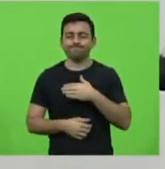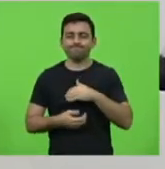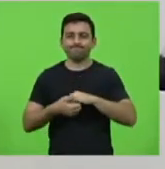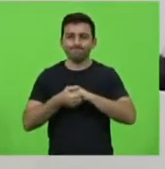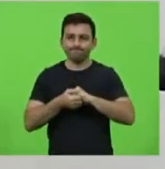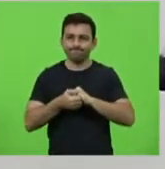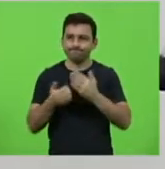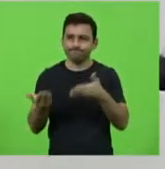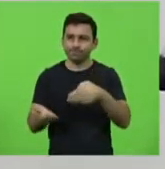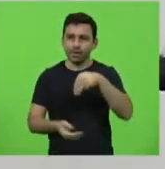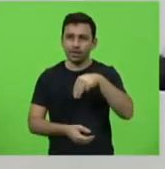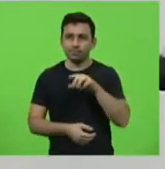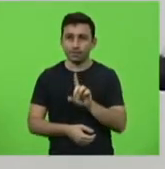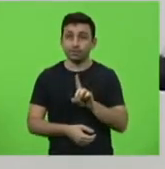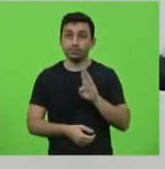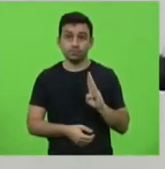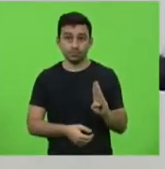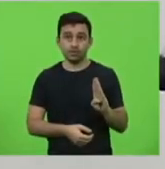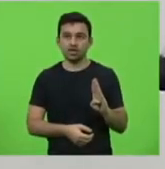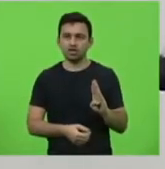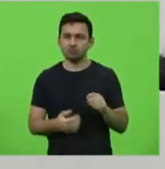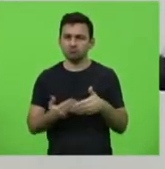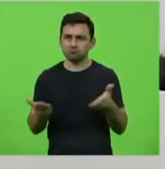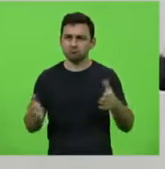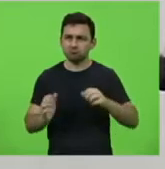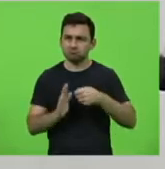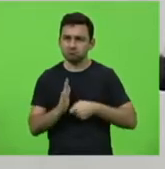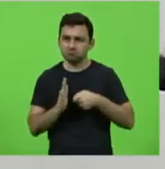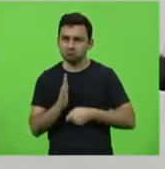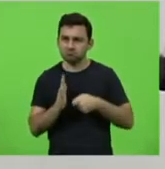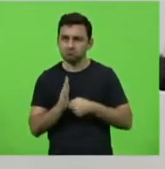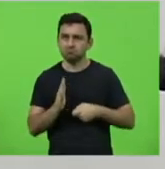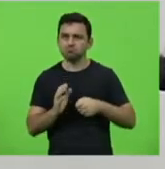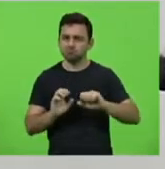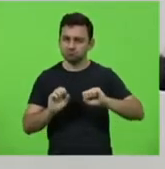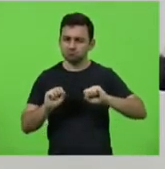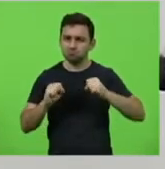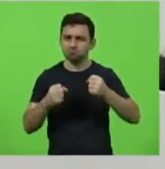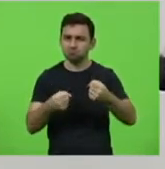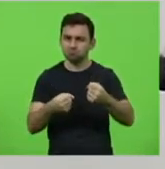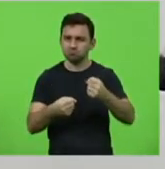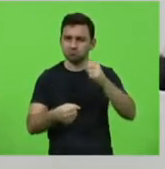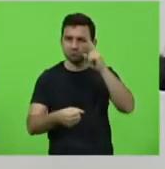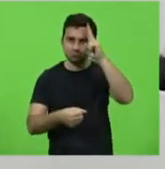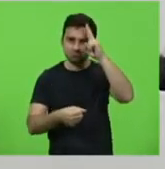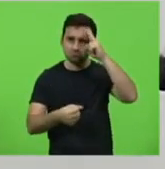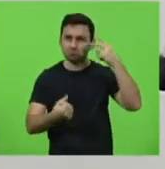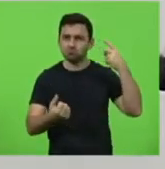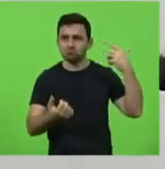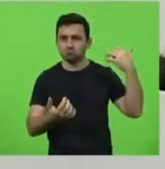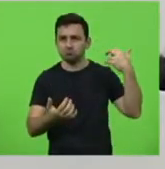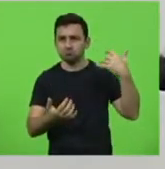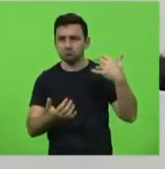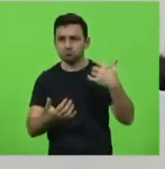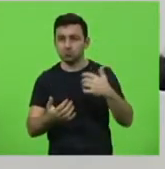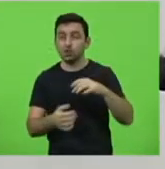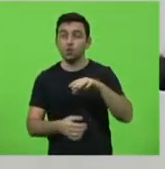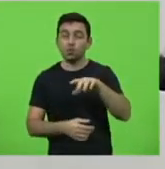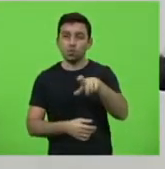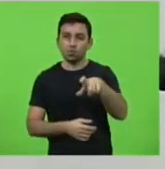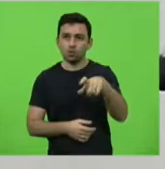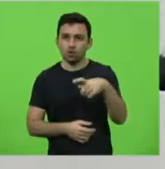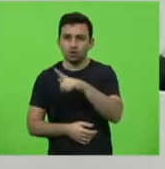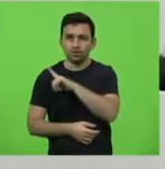MDB, de guerra, o MDB de toda a sua história, né, com o passamento do ex-governador